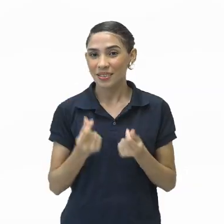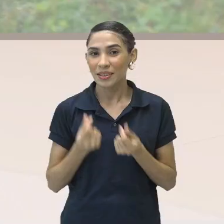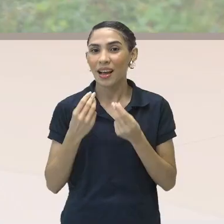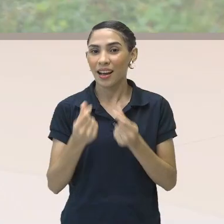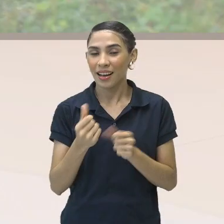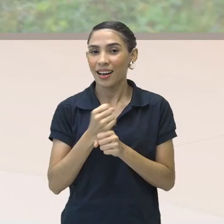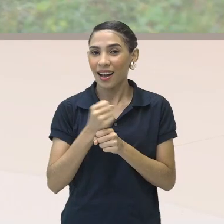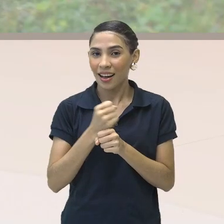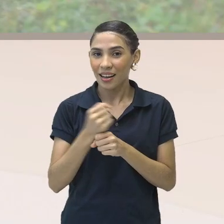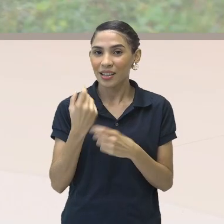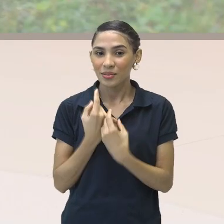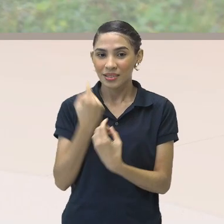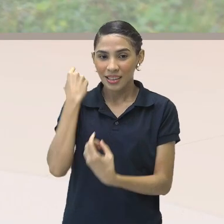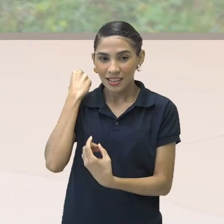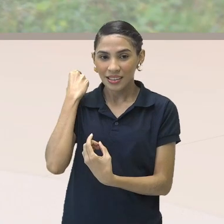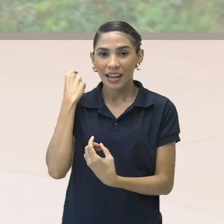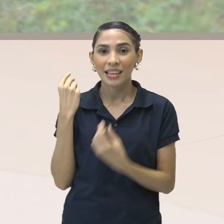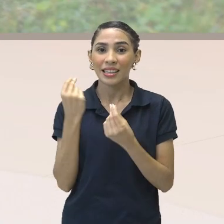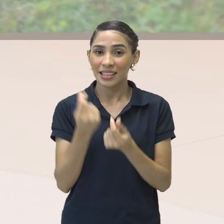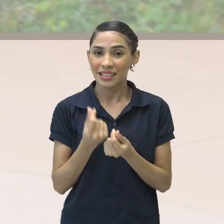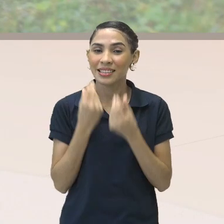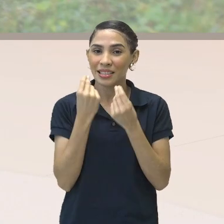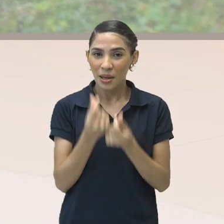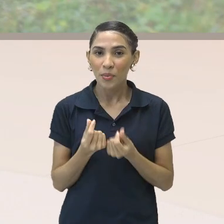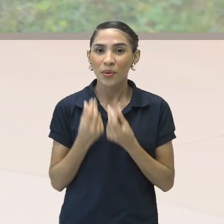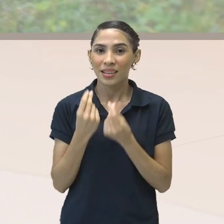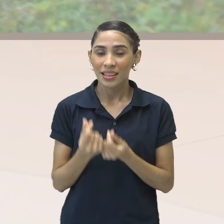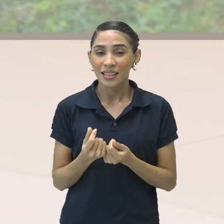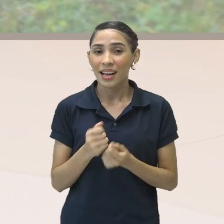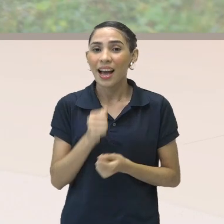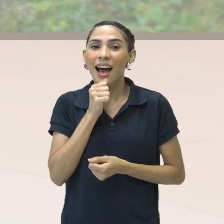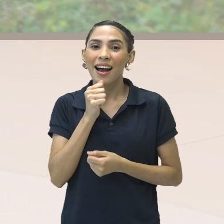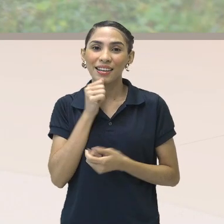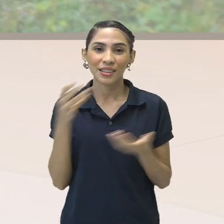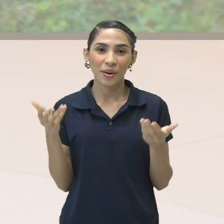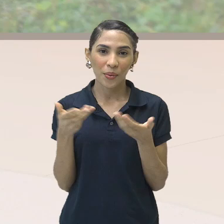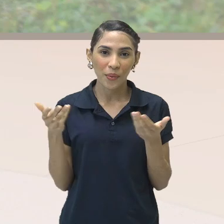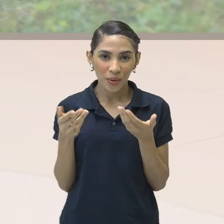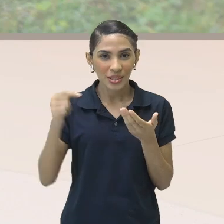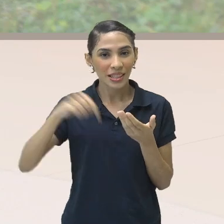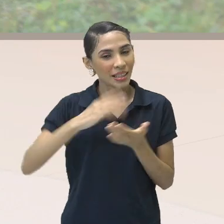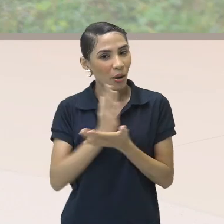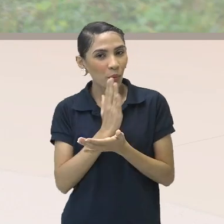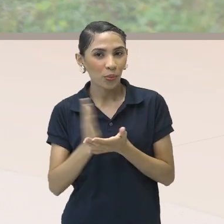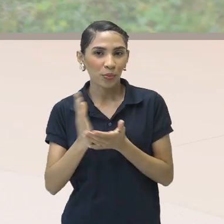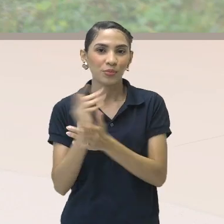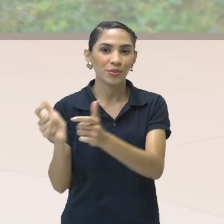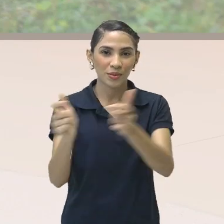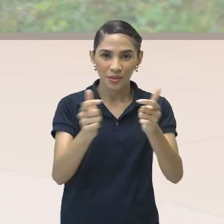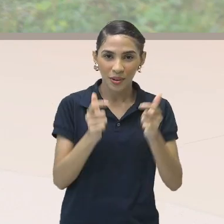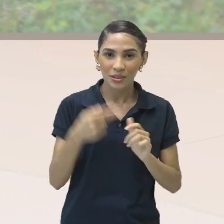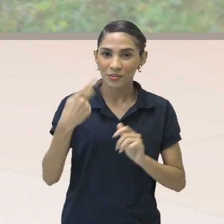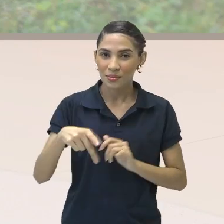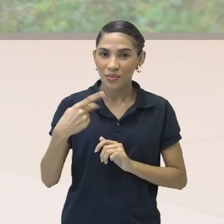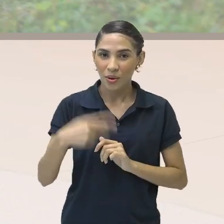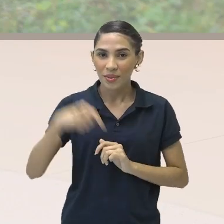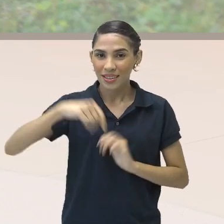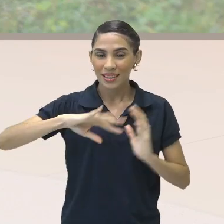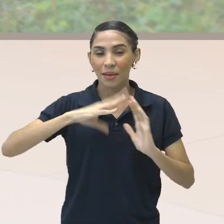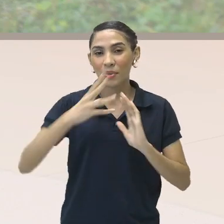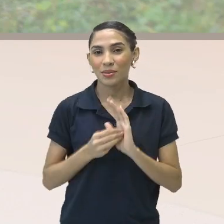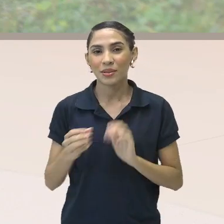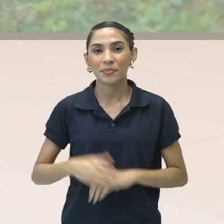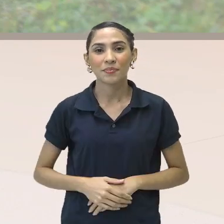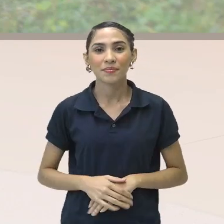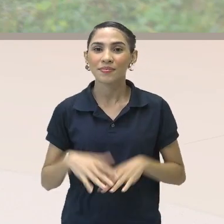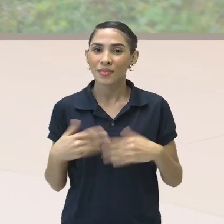milhares de anos atrás, né, muito tempo atrás, e que ainda está presente aqui em algumas partes, né, da região amazônica.